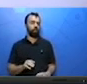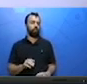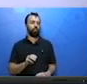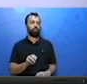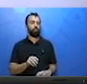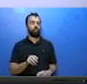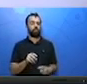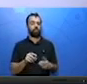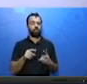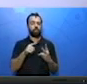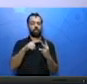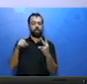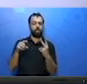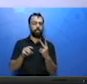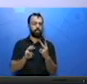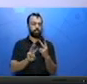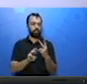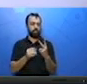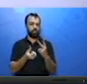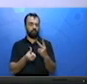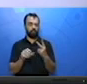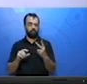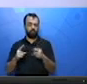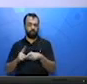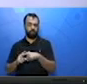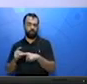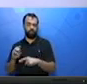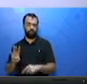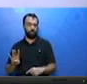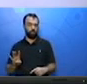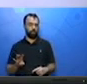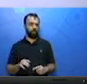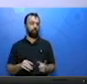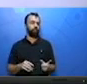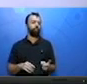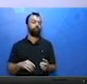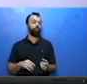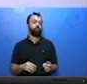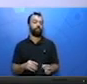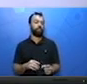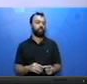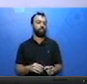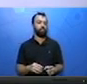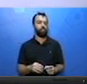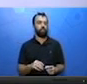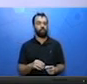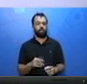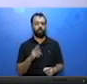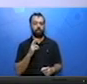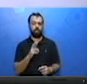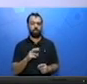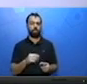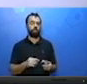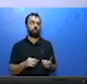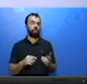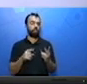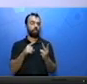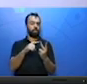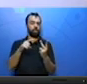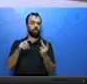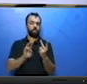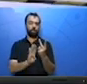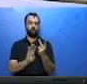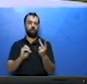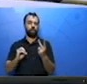36 mais 4 dá 40. Que também é irracional. Não tem nenhum número que vezes ele mesmo